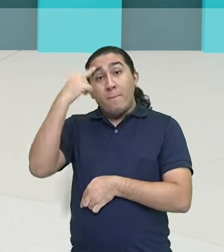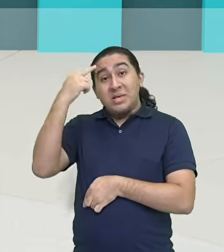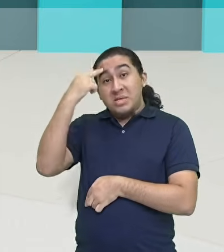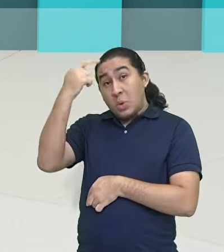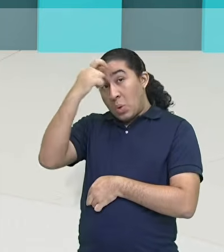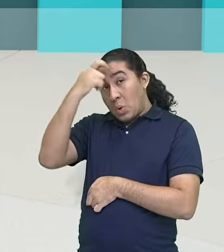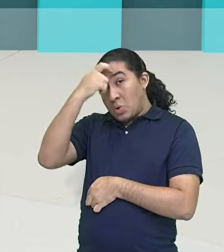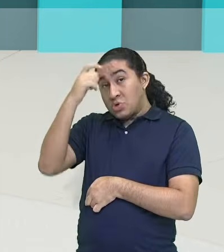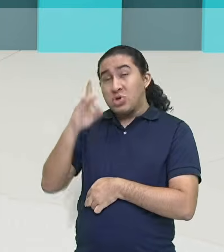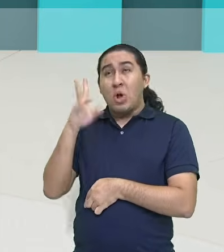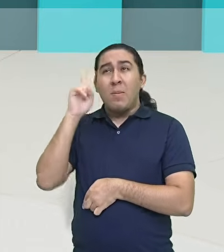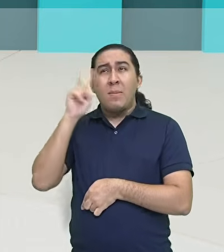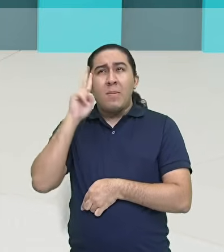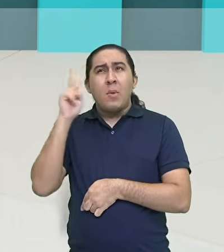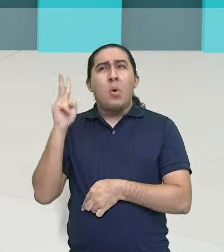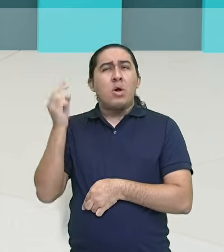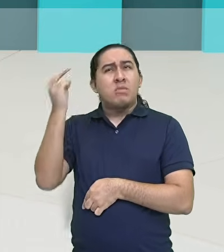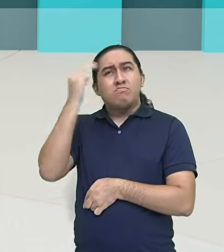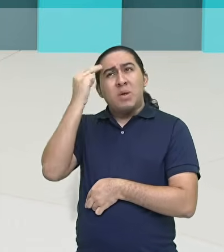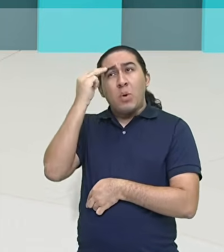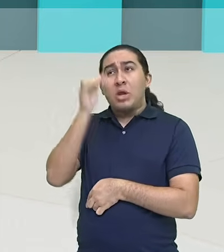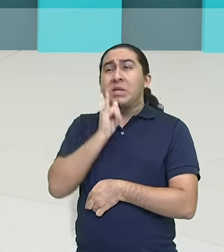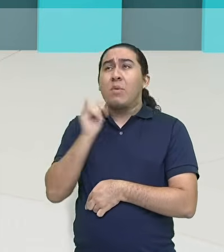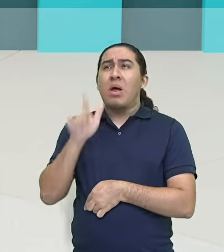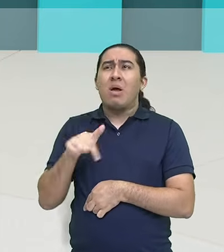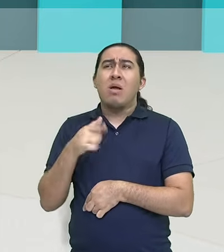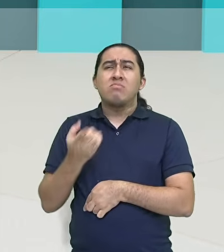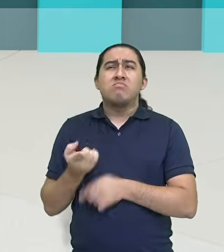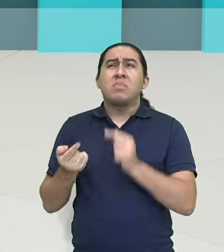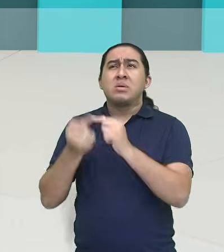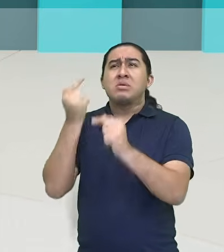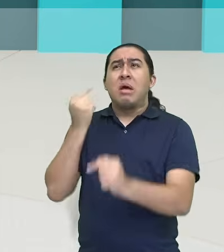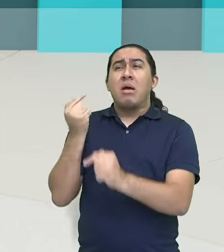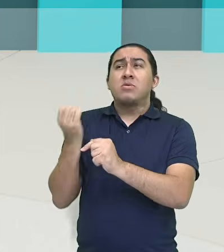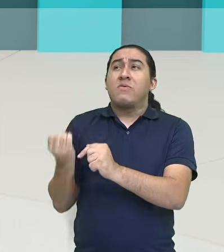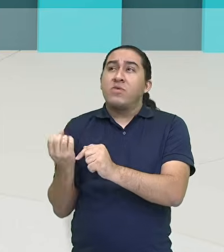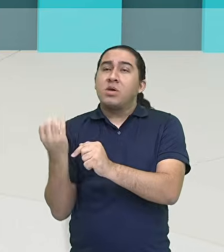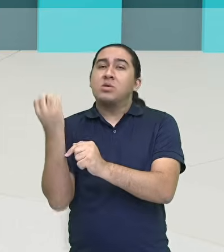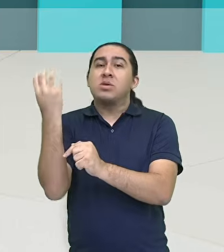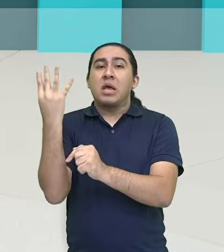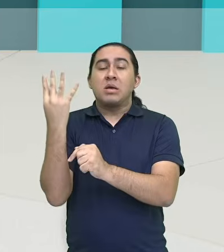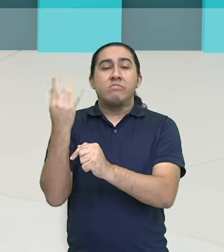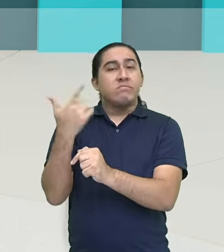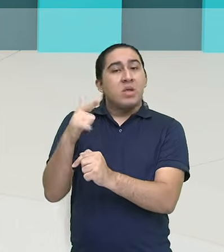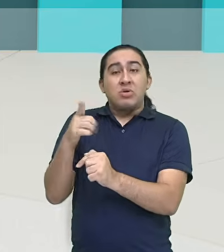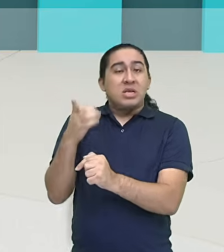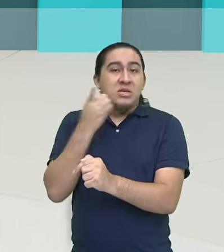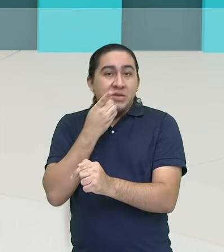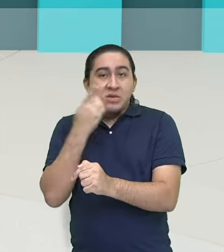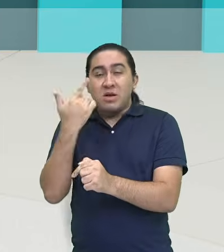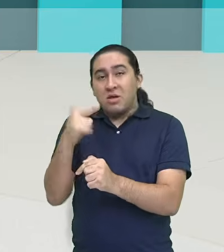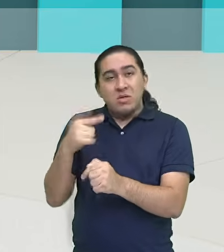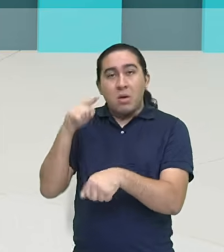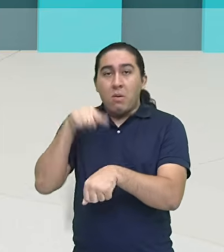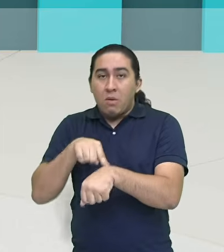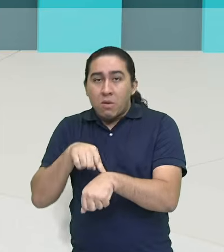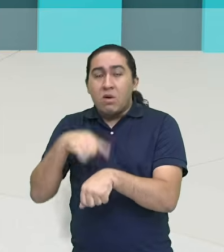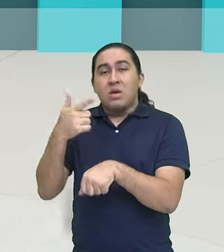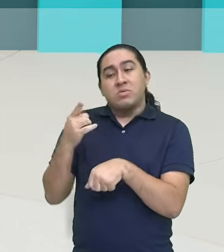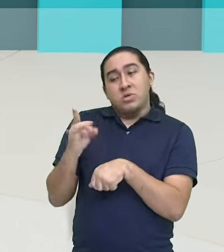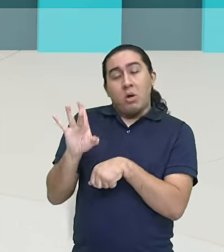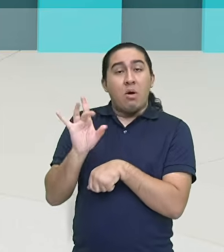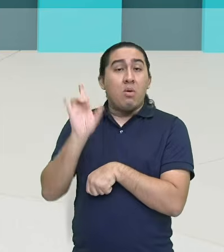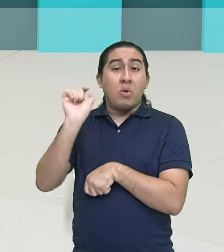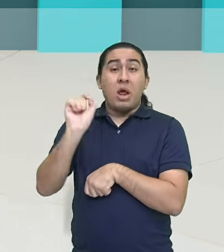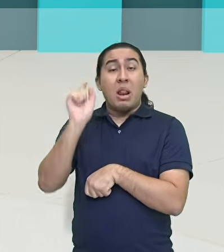é só uma lembrança. Ah, um dia desse eu viajei à França. E aí foi um dia especial e vou contando ali a história, tá